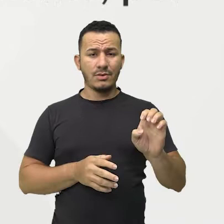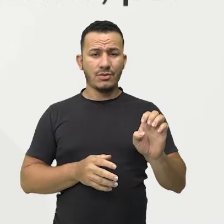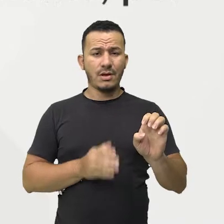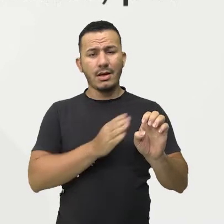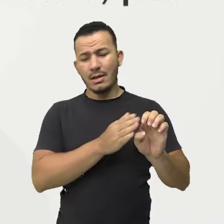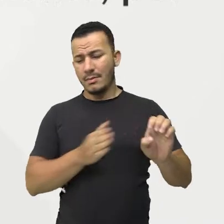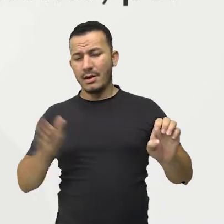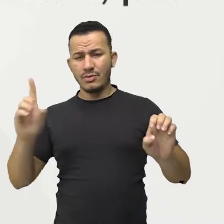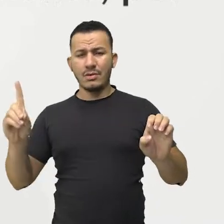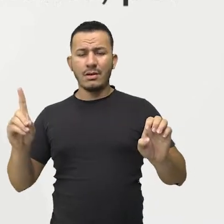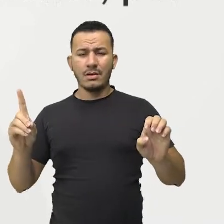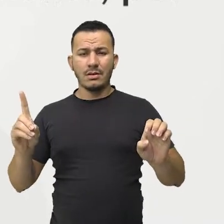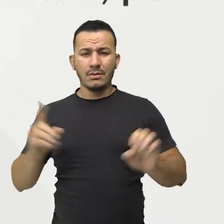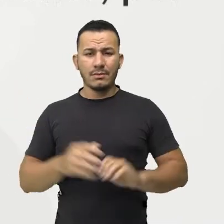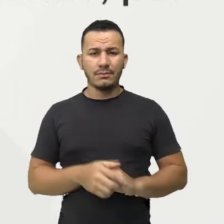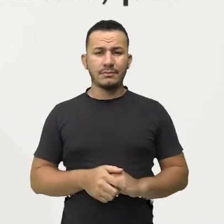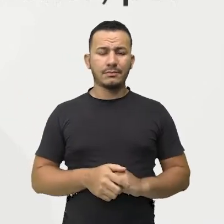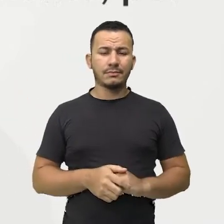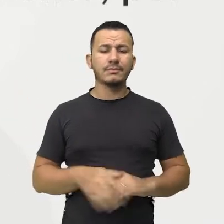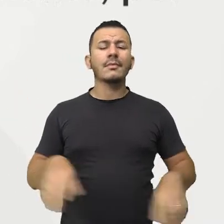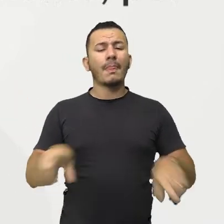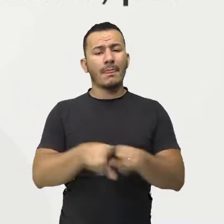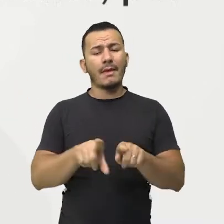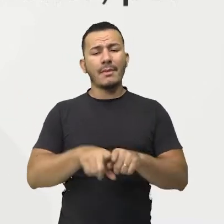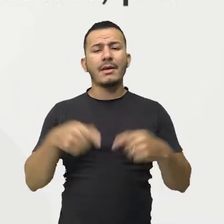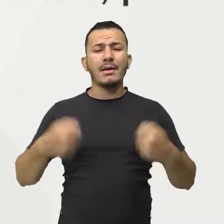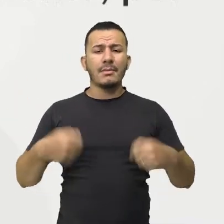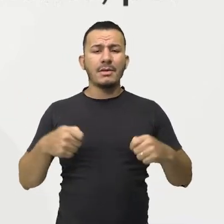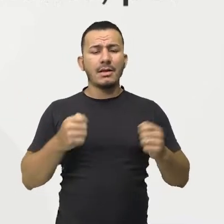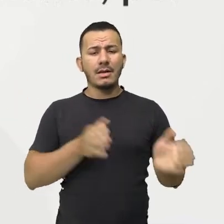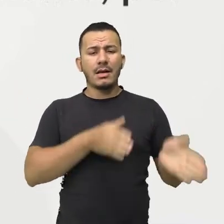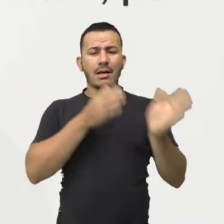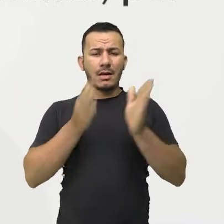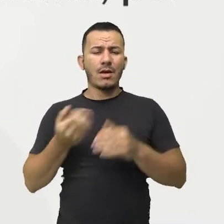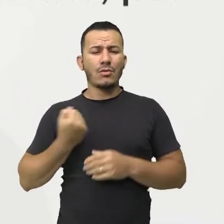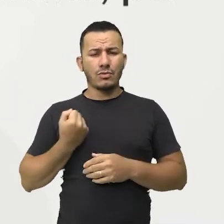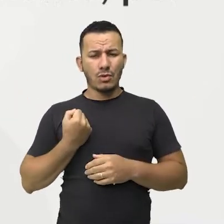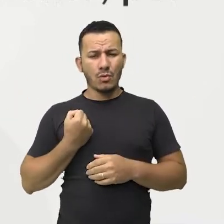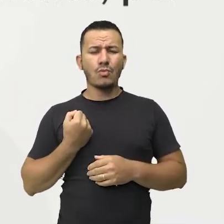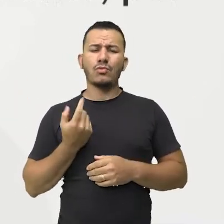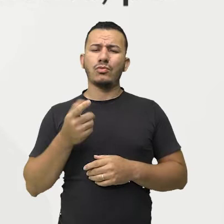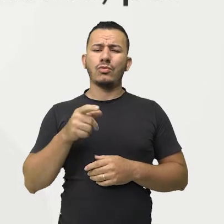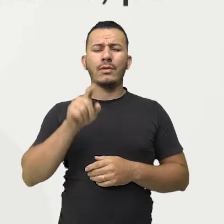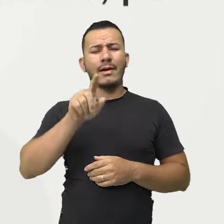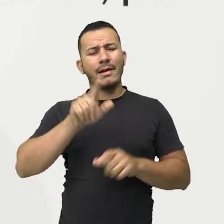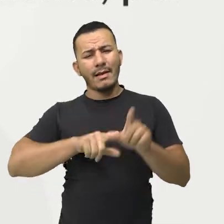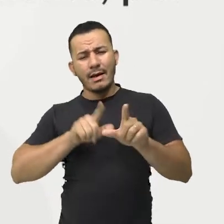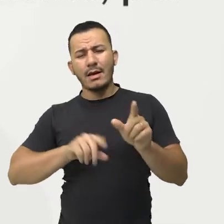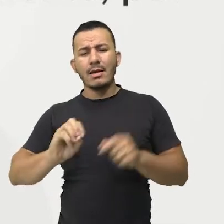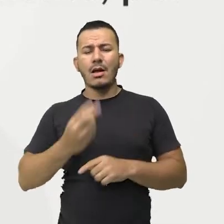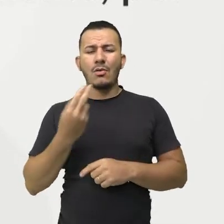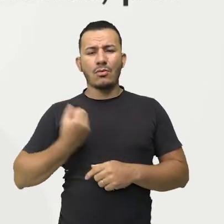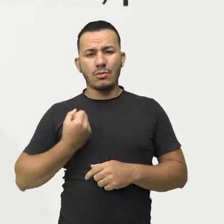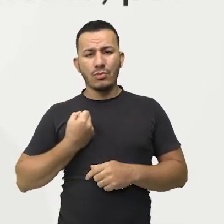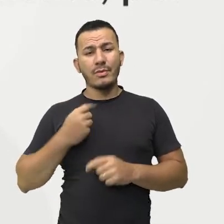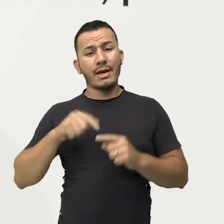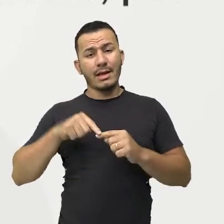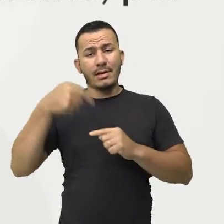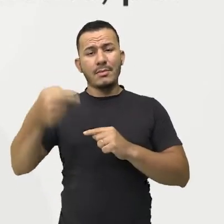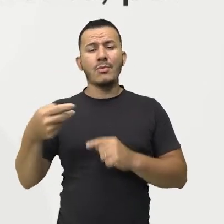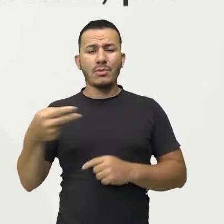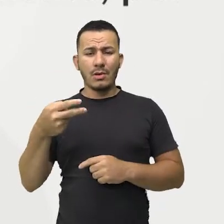para a direita, né? E tem que ter também o segundo membro, que é o que vai aparecer depois da